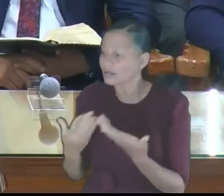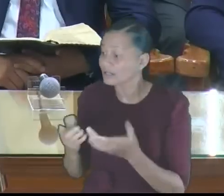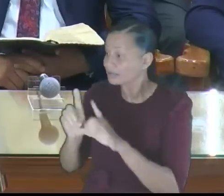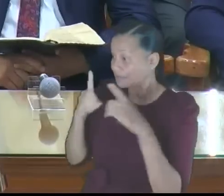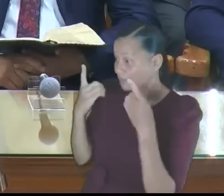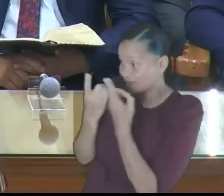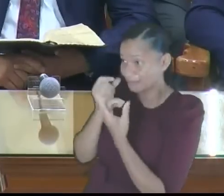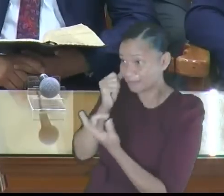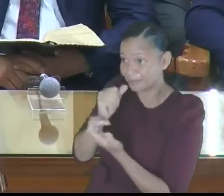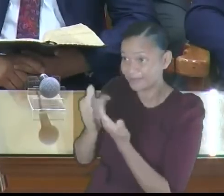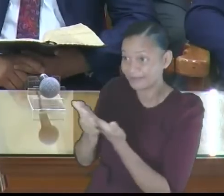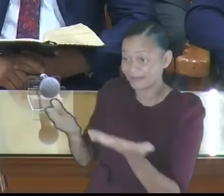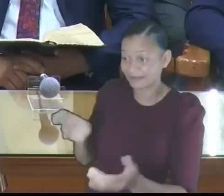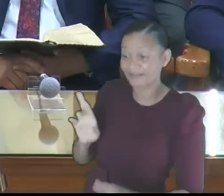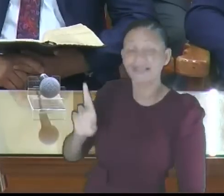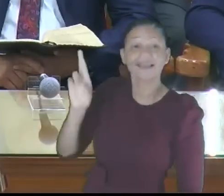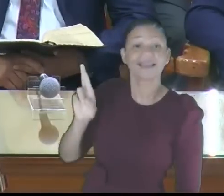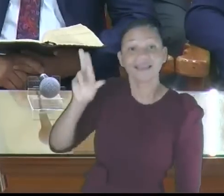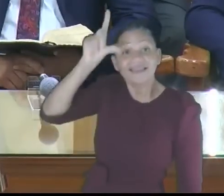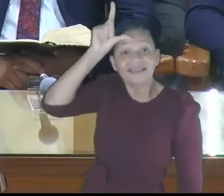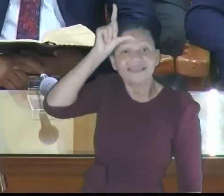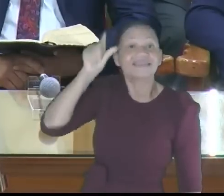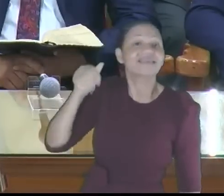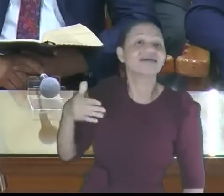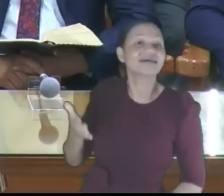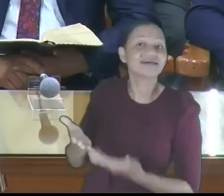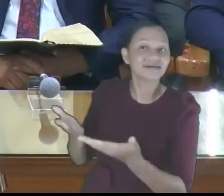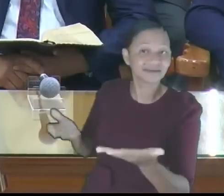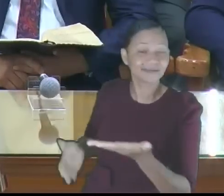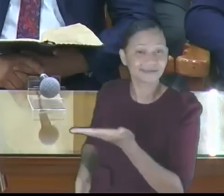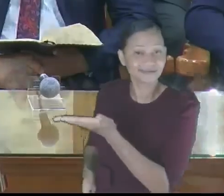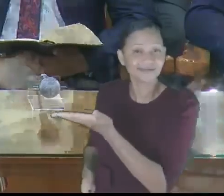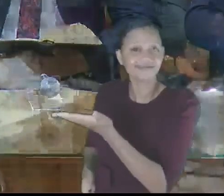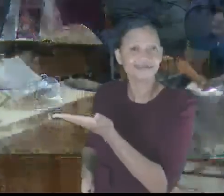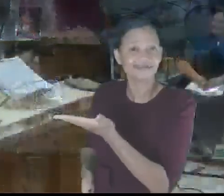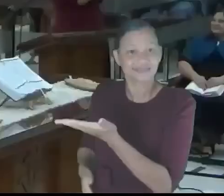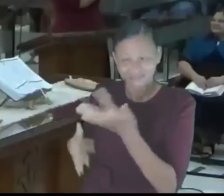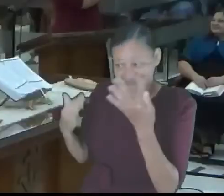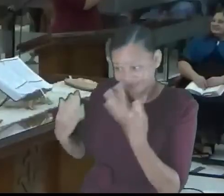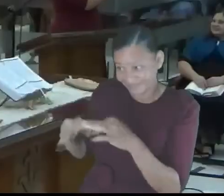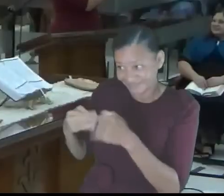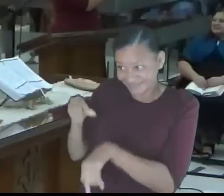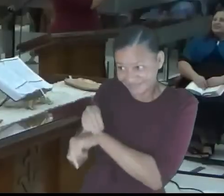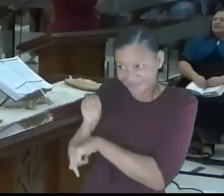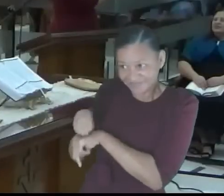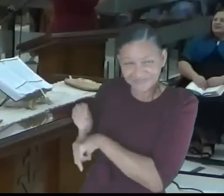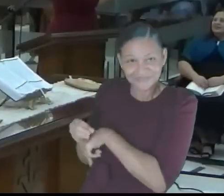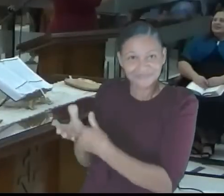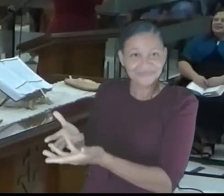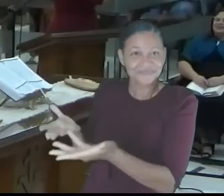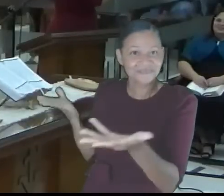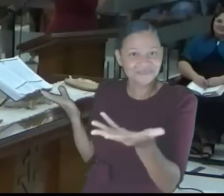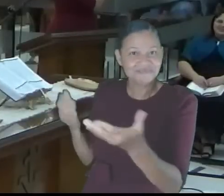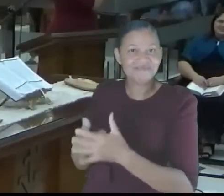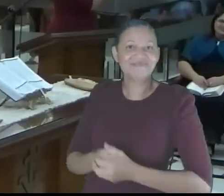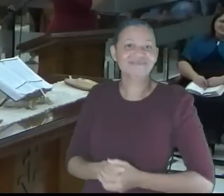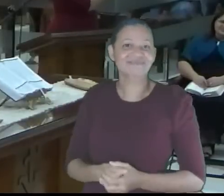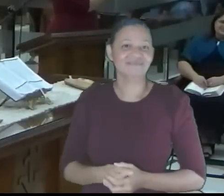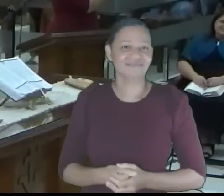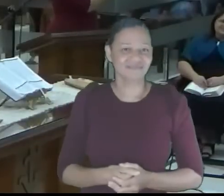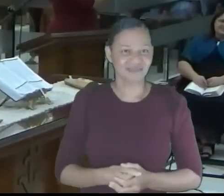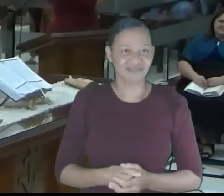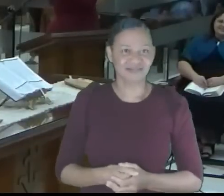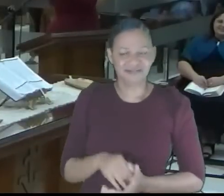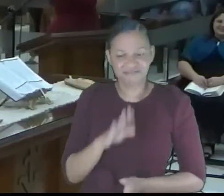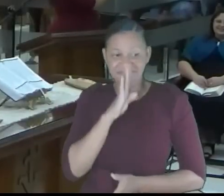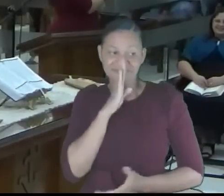senhoras? Cadê a dirigente do departamento de senhoras? Olha aí. Dói um pouquinho para tomar conta delas? As bichinhas ficaram